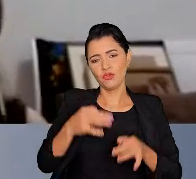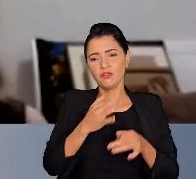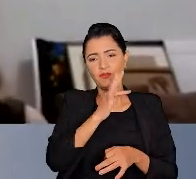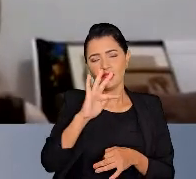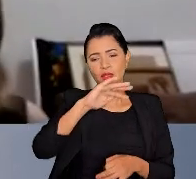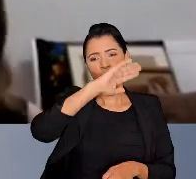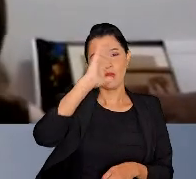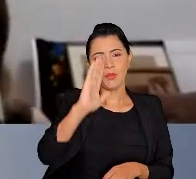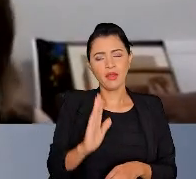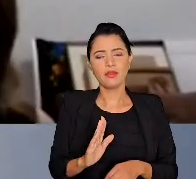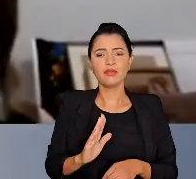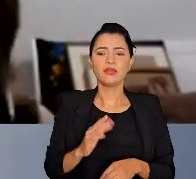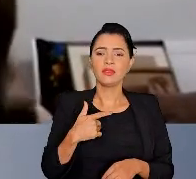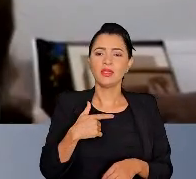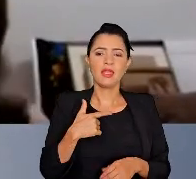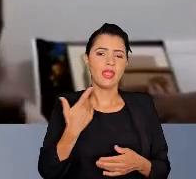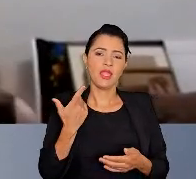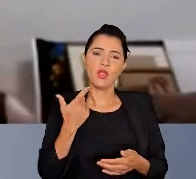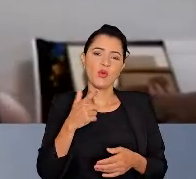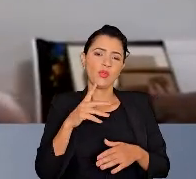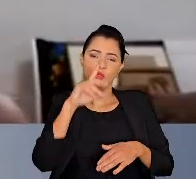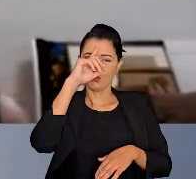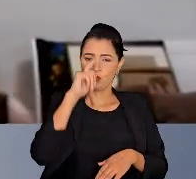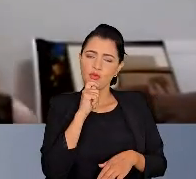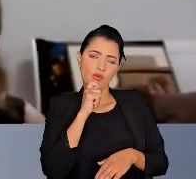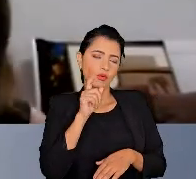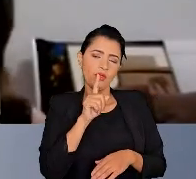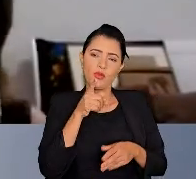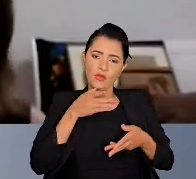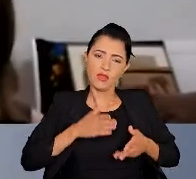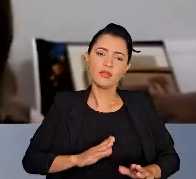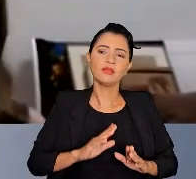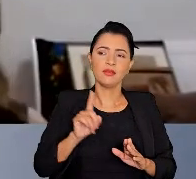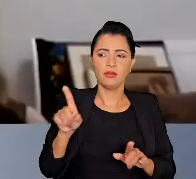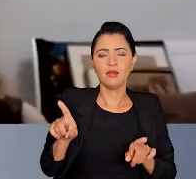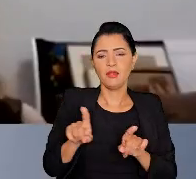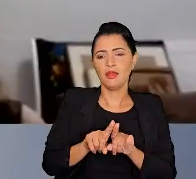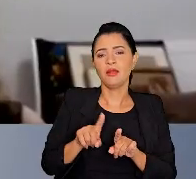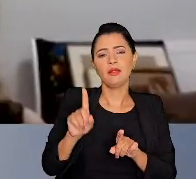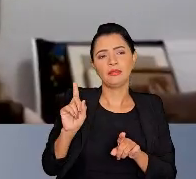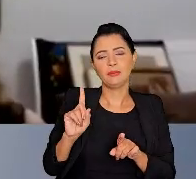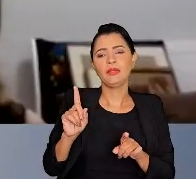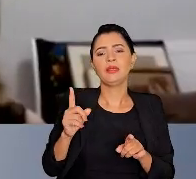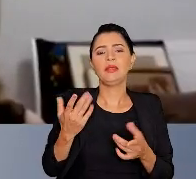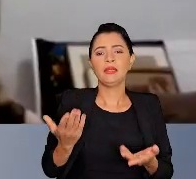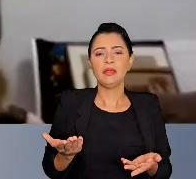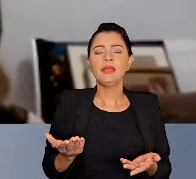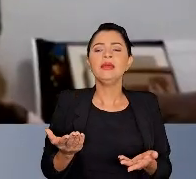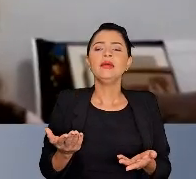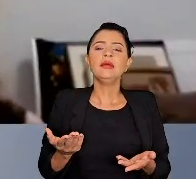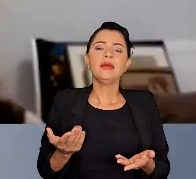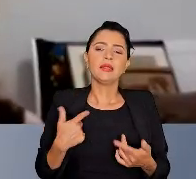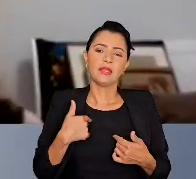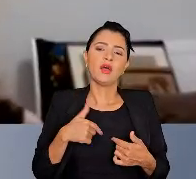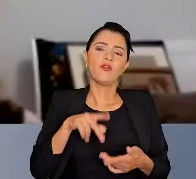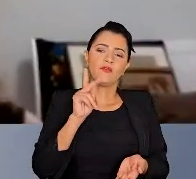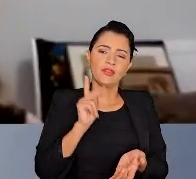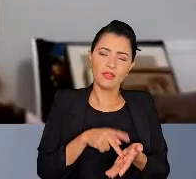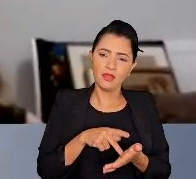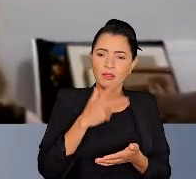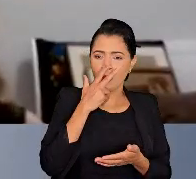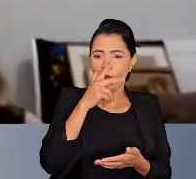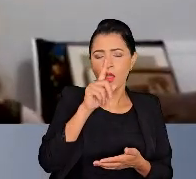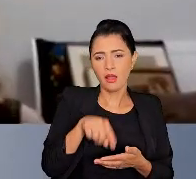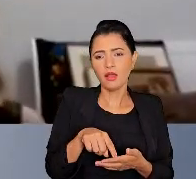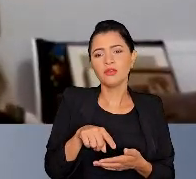que eu não sou uma estrangeira, eu nasci aqui e ela também não foi. Então, eu realmente acho assim,